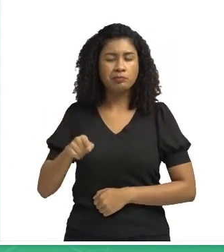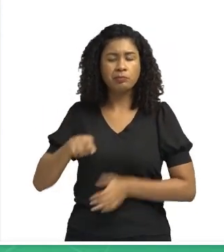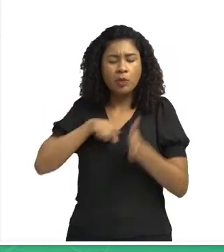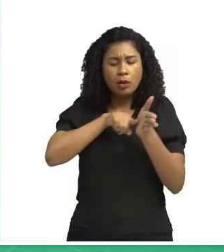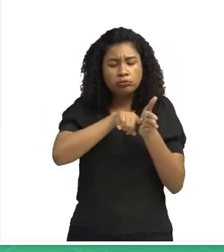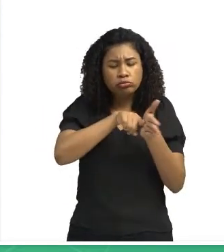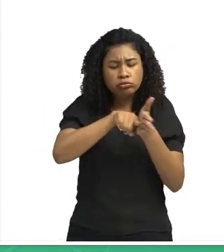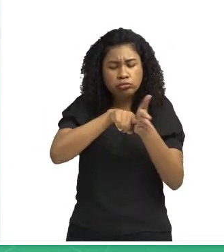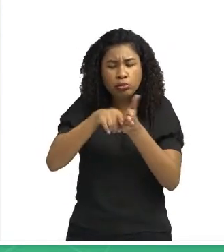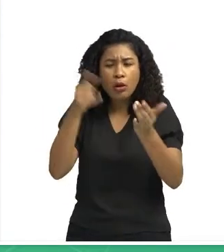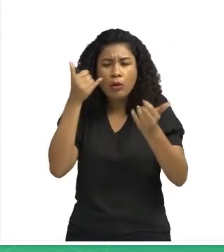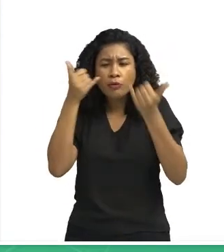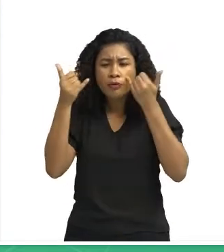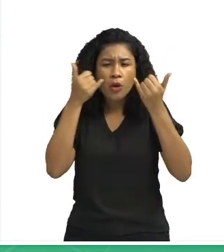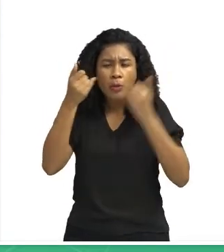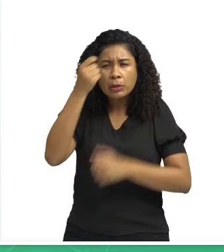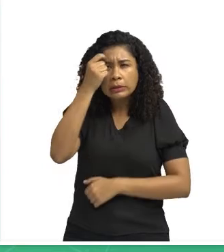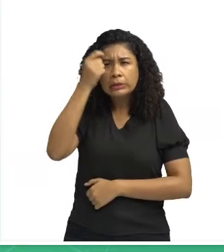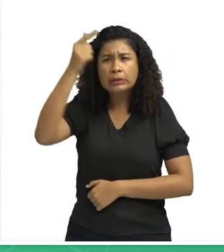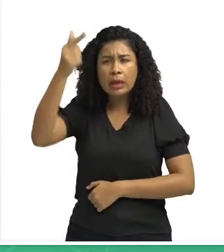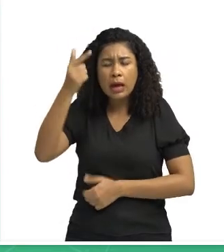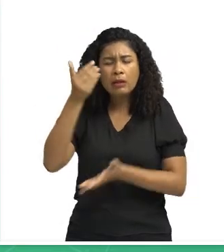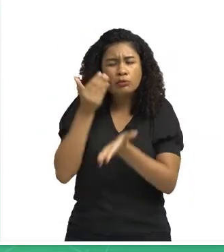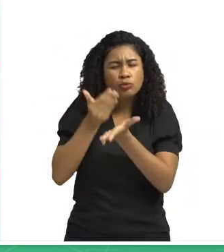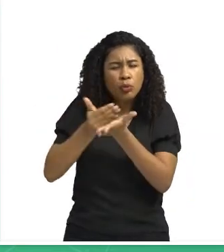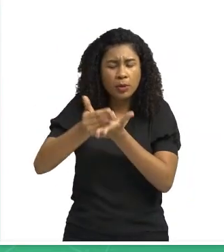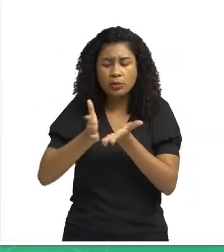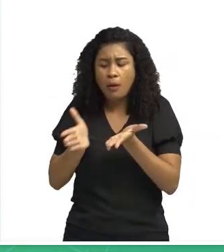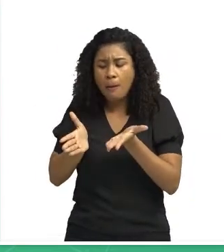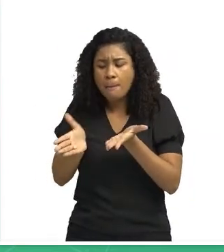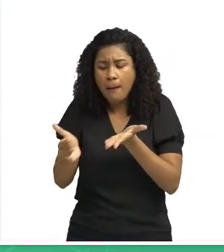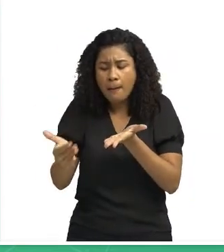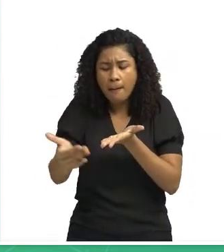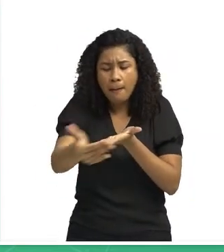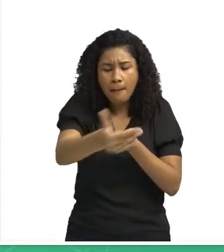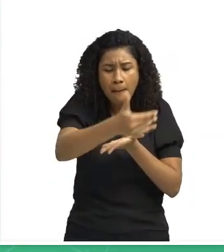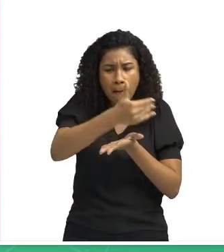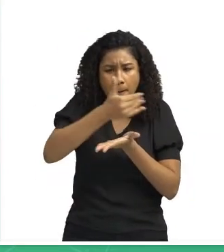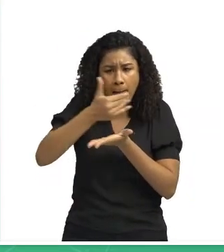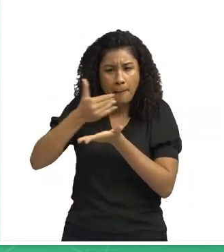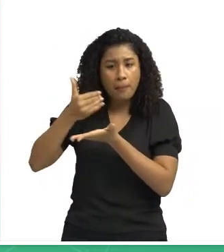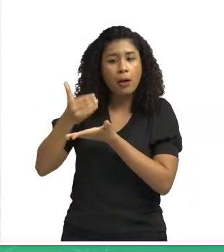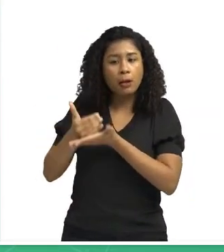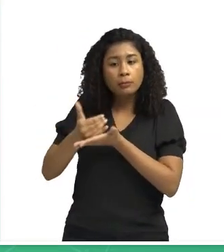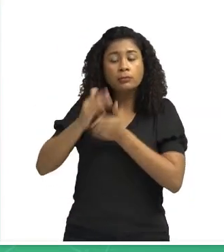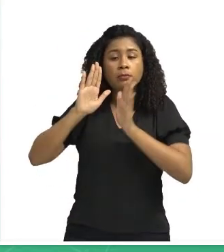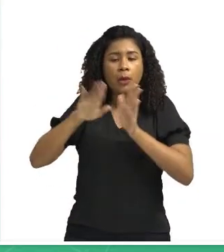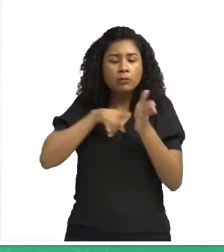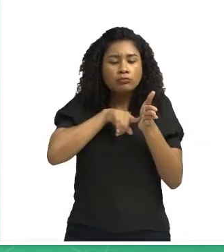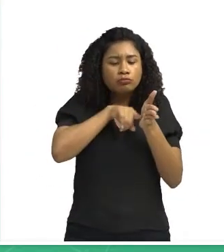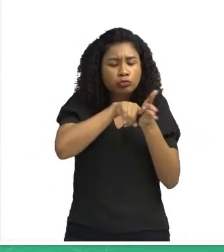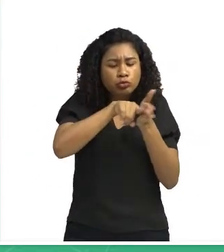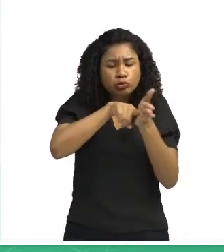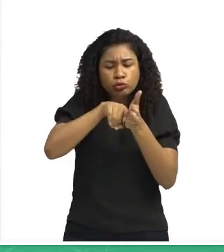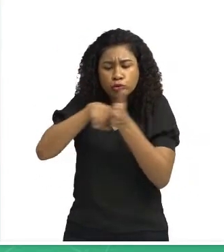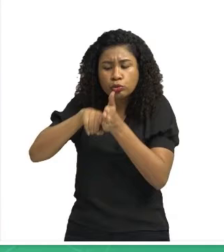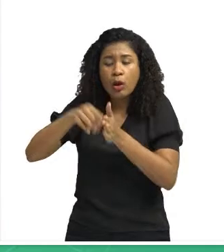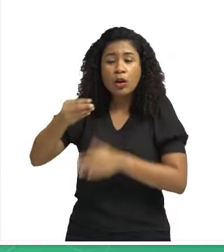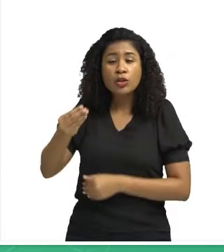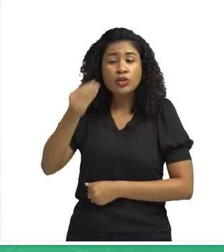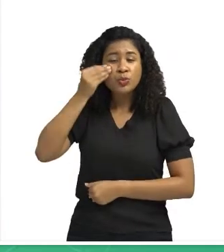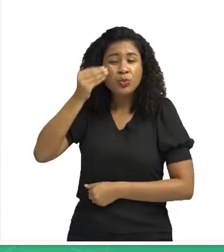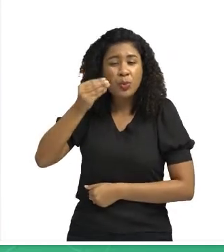sobre os átomos, Só que tinha uma base científica. Ele realizou